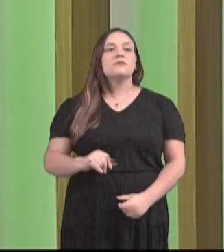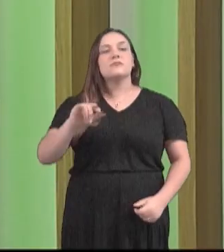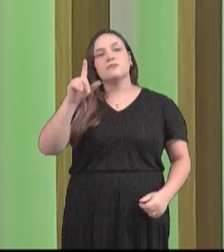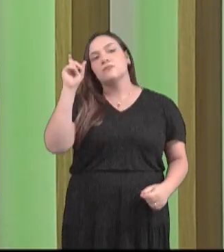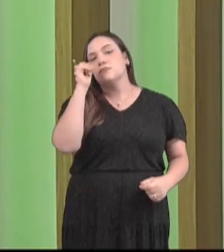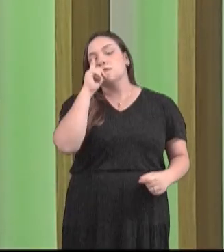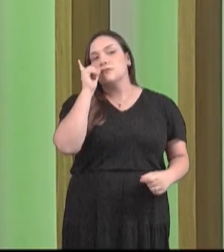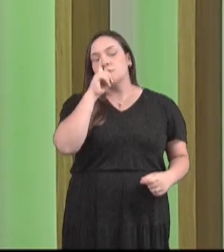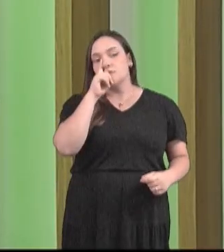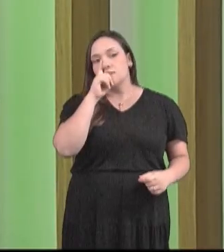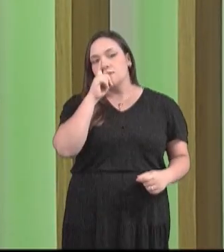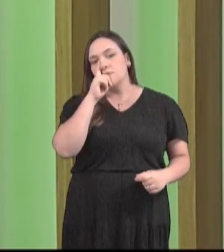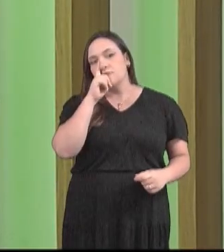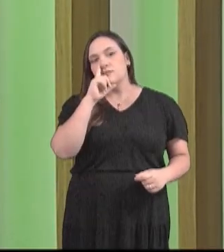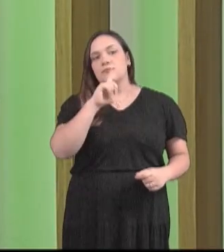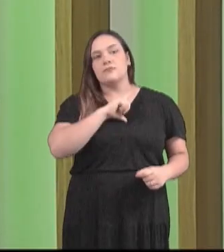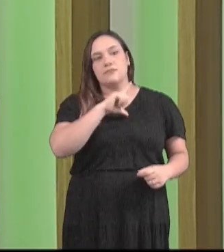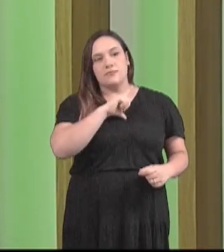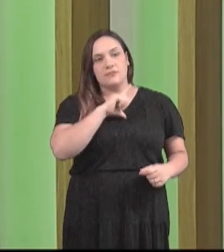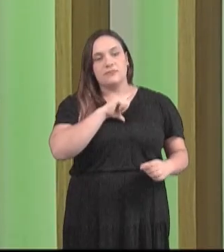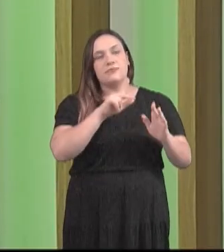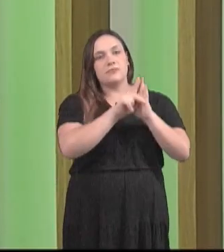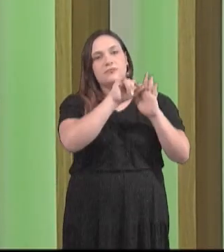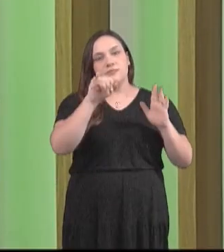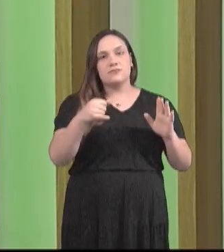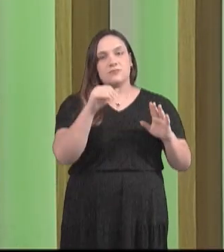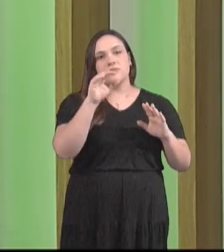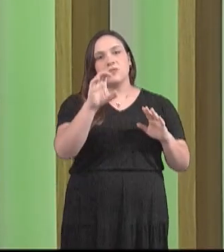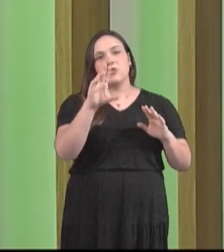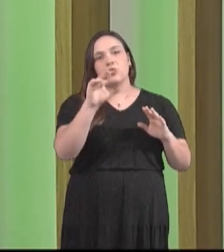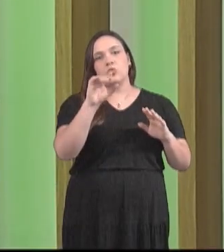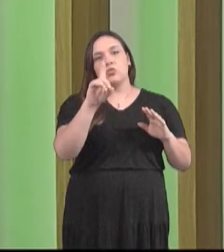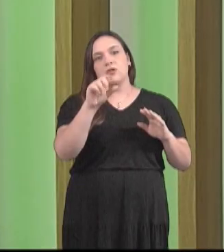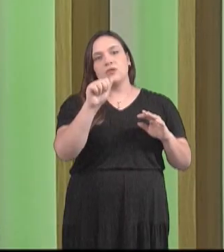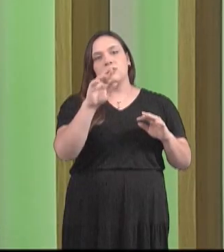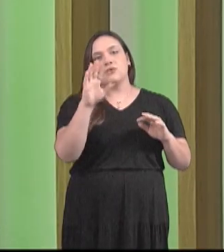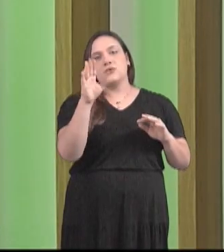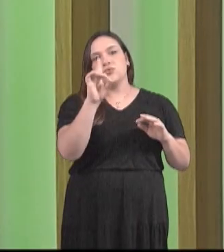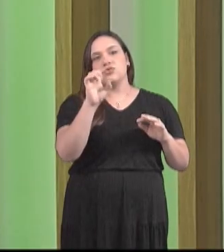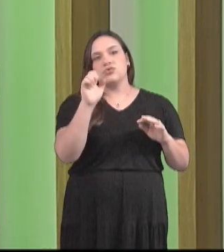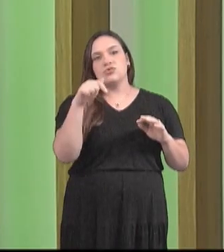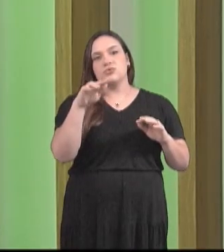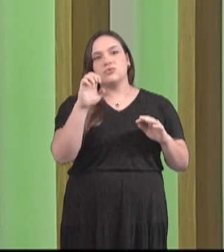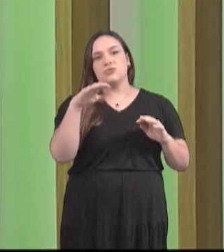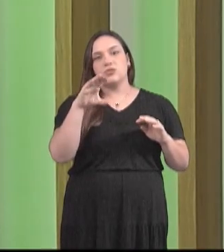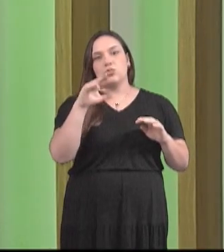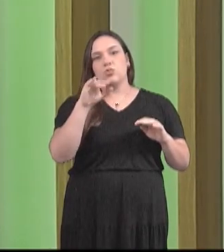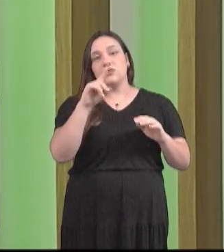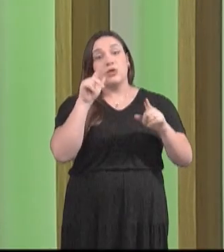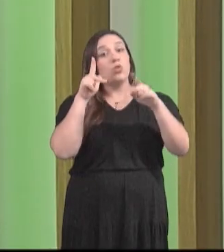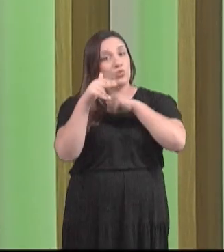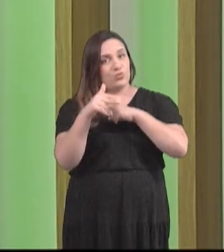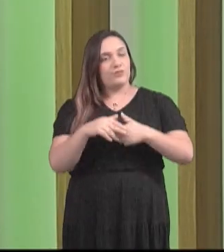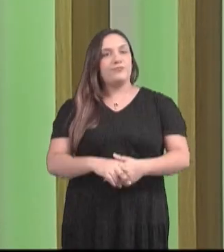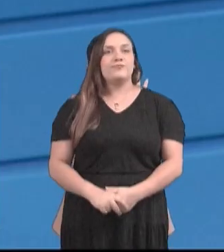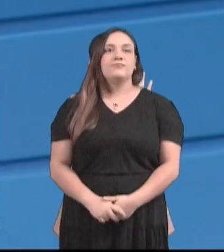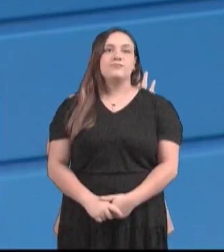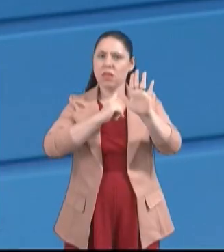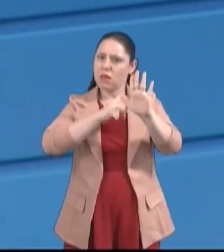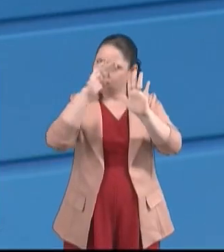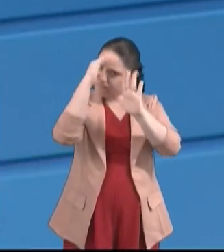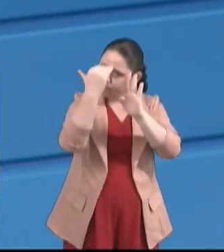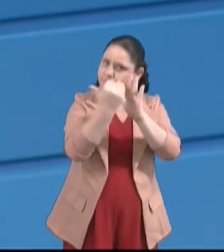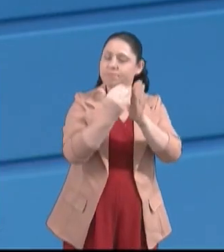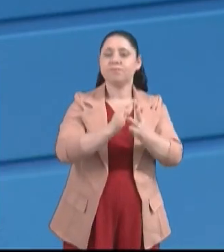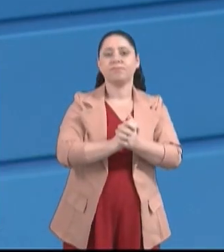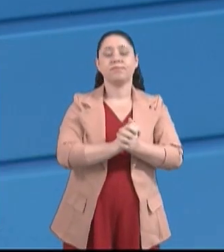mães beneficiárias do programa Cuidar de Quem Cuida que tiveram o seu benefício suspenso.